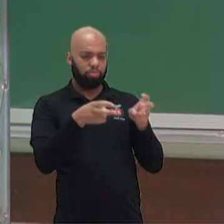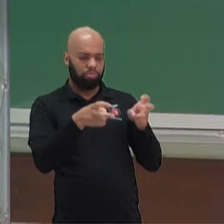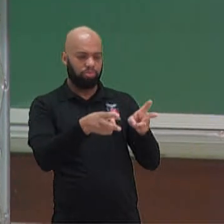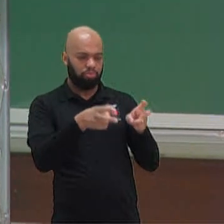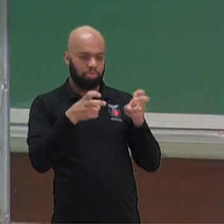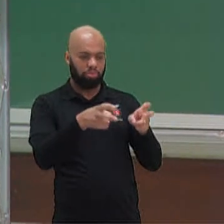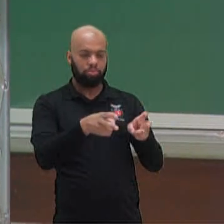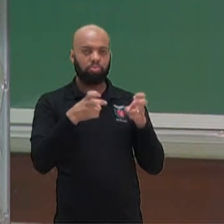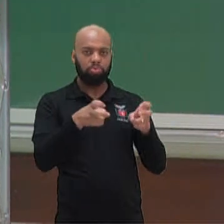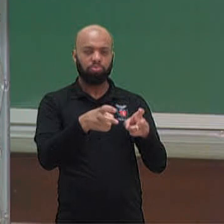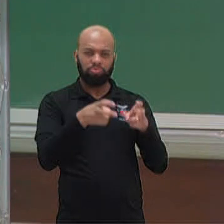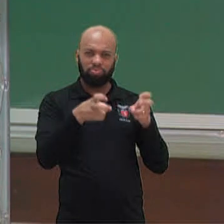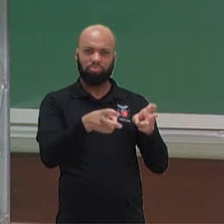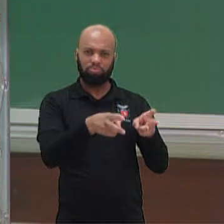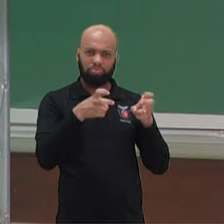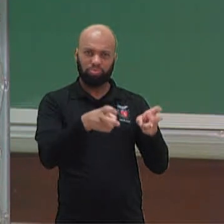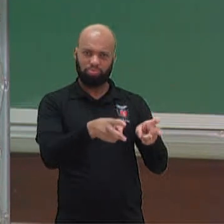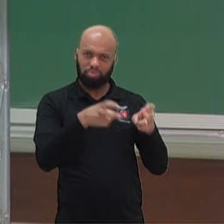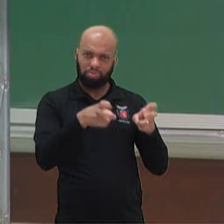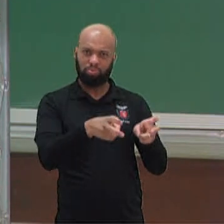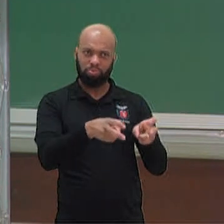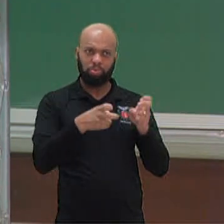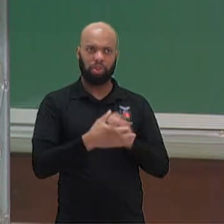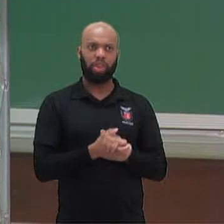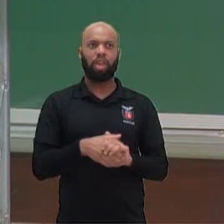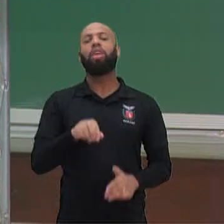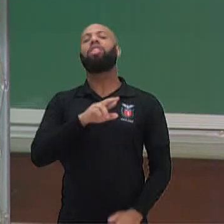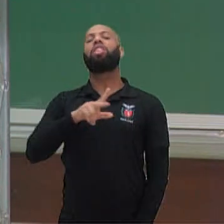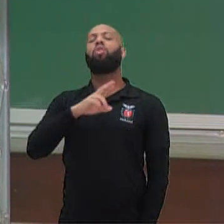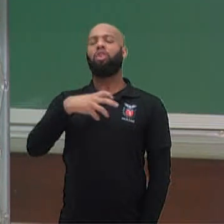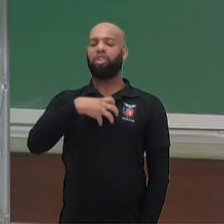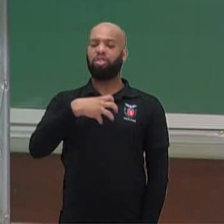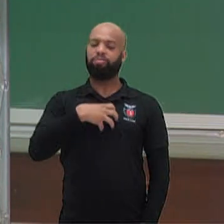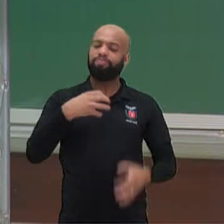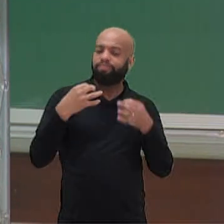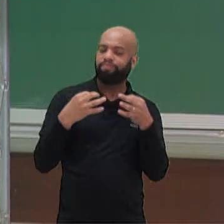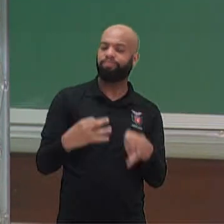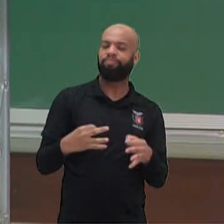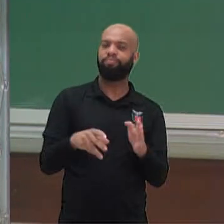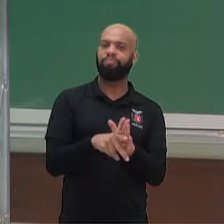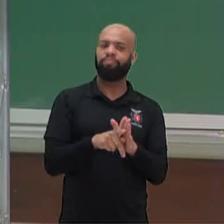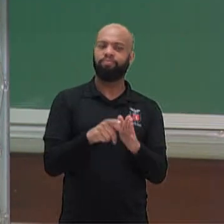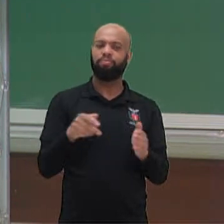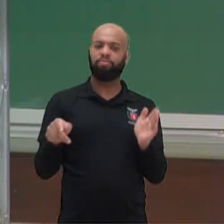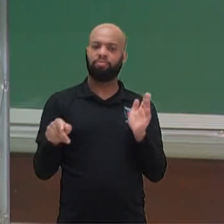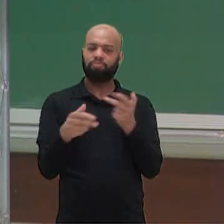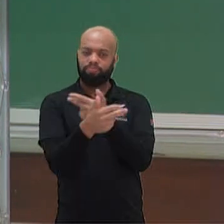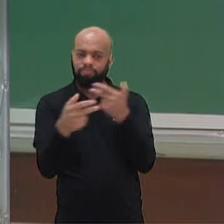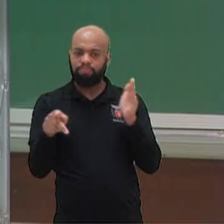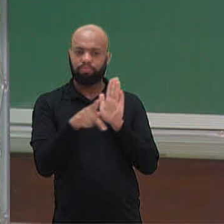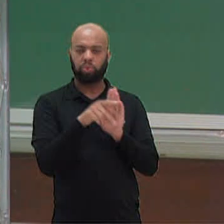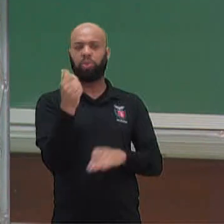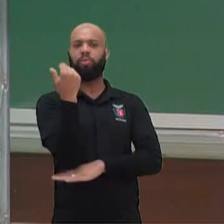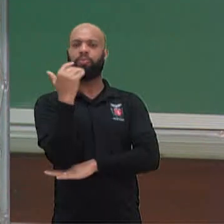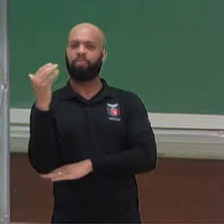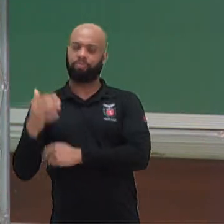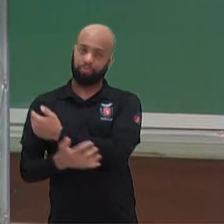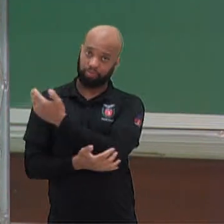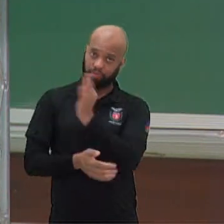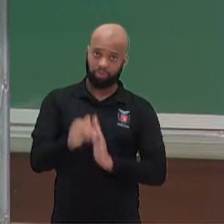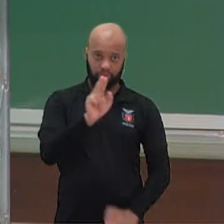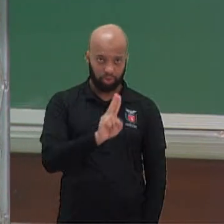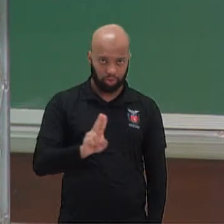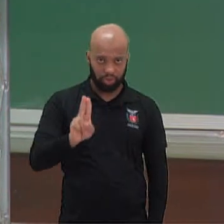vezes indiscriminadamente, né? Não é uma exploração saudável daqueles recursos. E essa exploração às vezes ela acaba